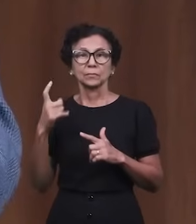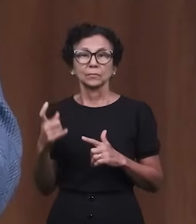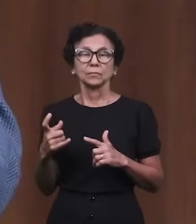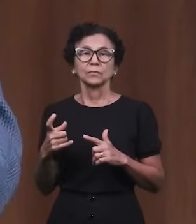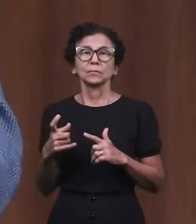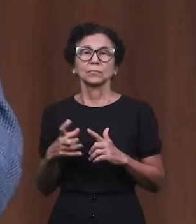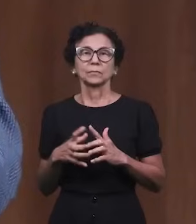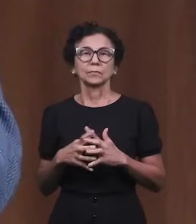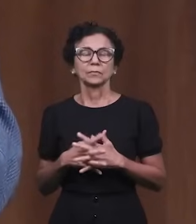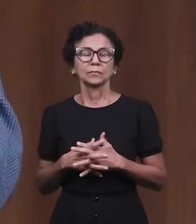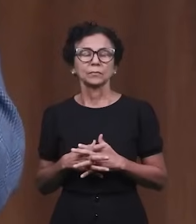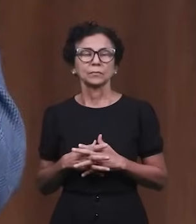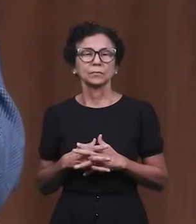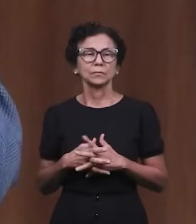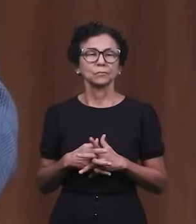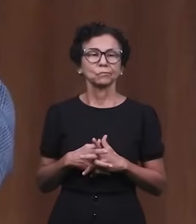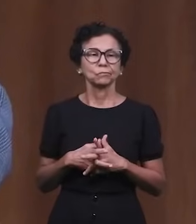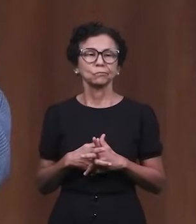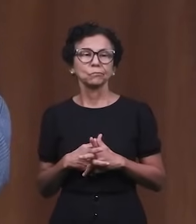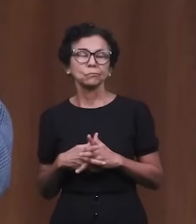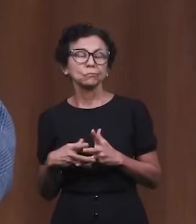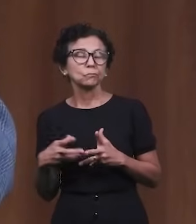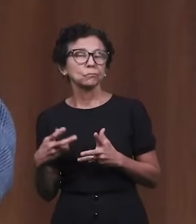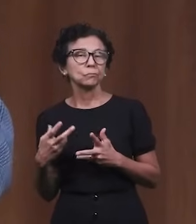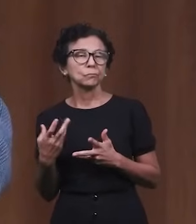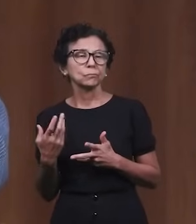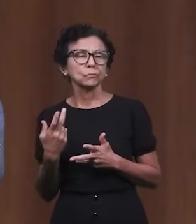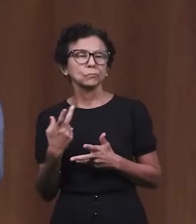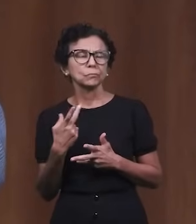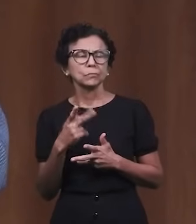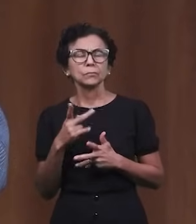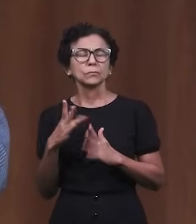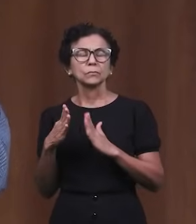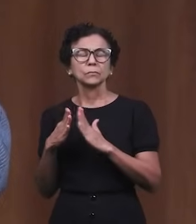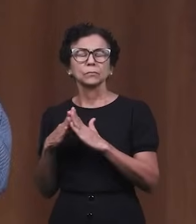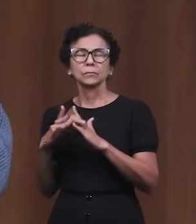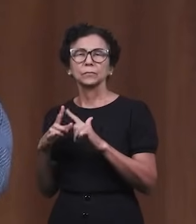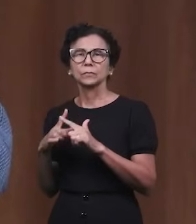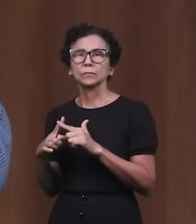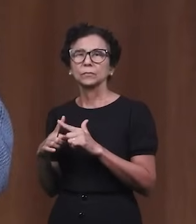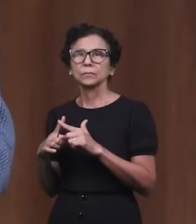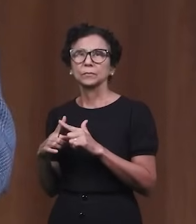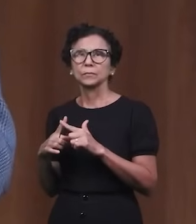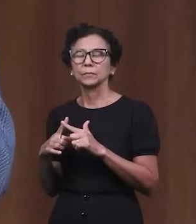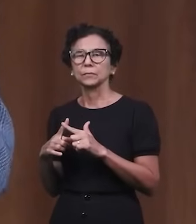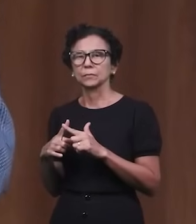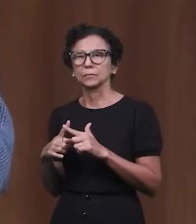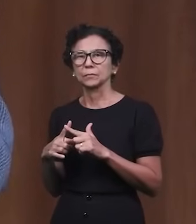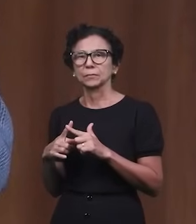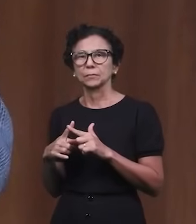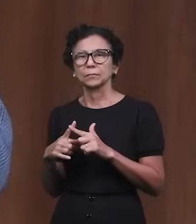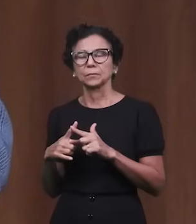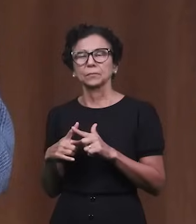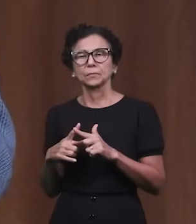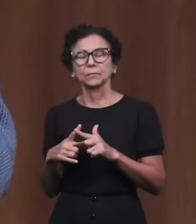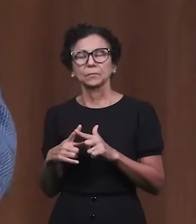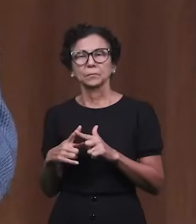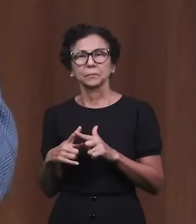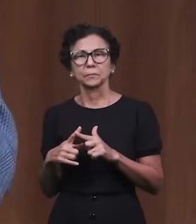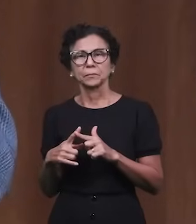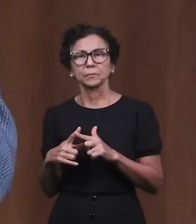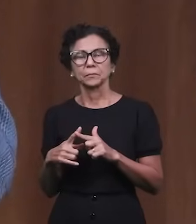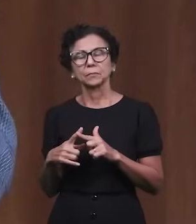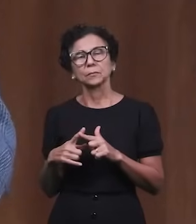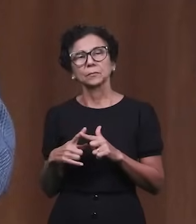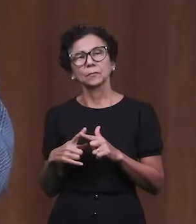bênção. Como é que você trabalha na sua igreja Porque isso os outros pastores estão